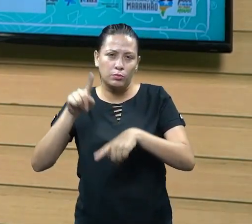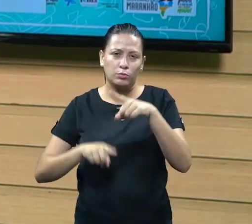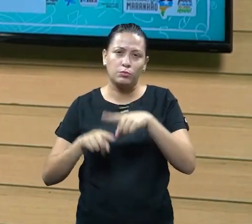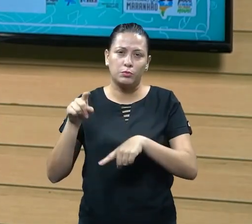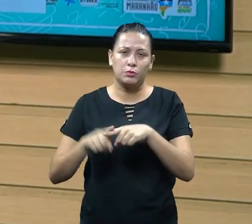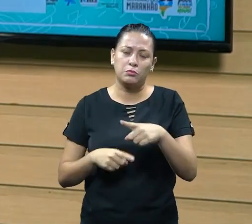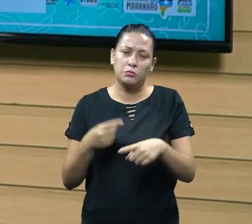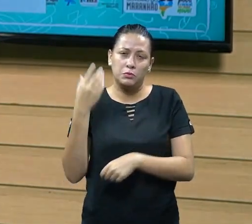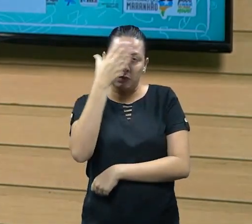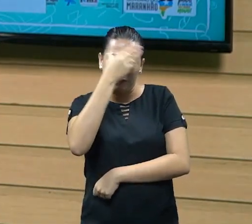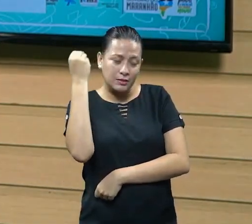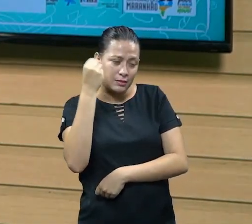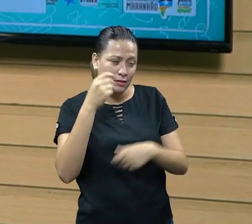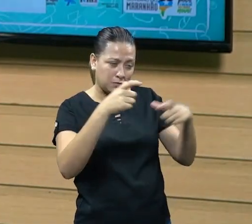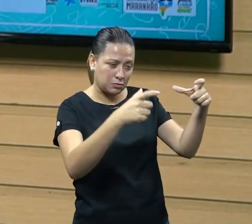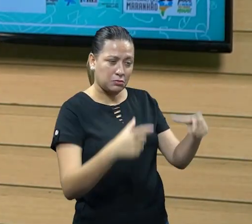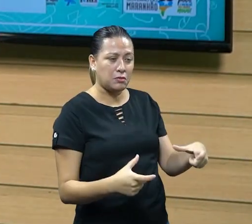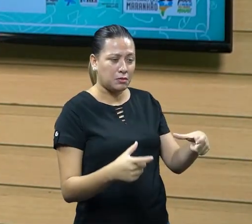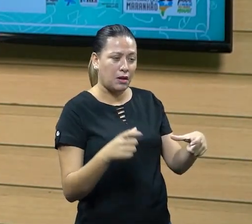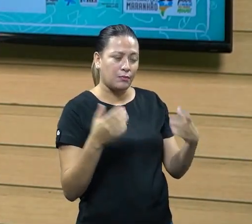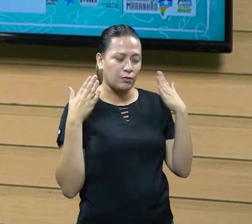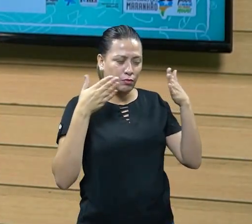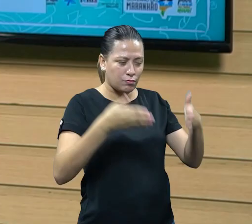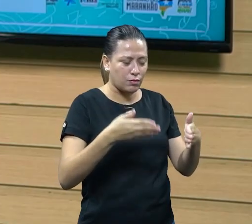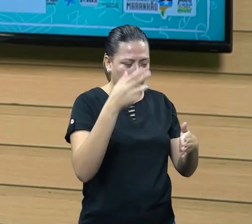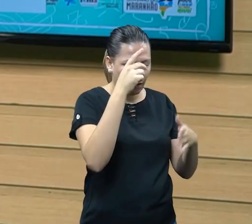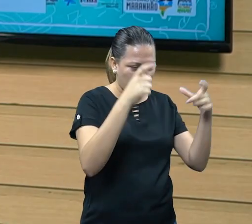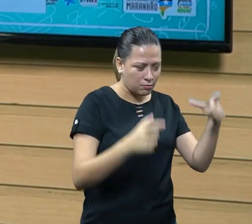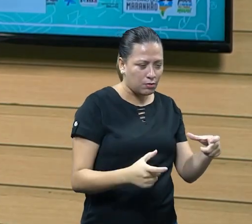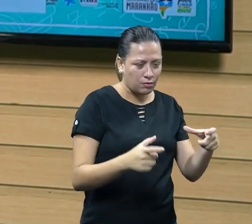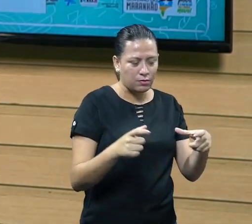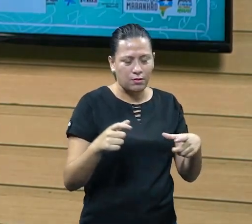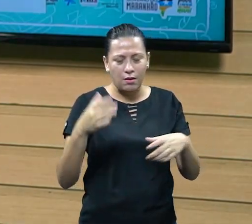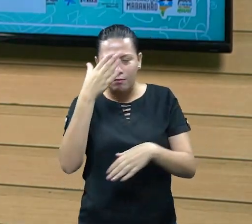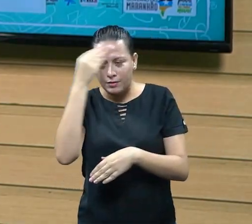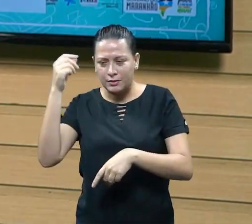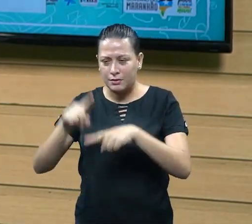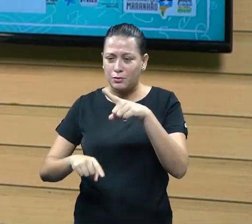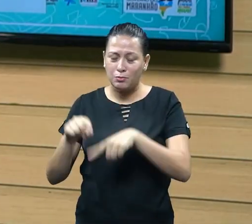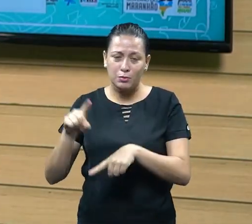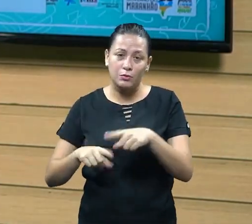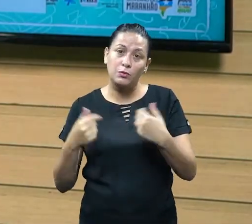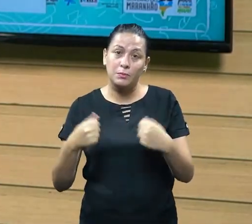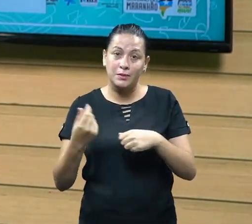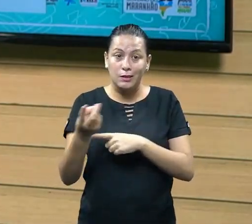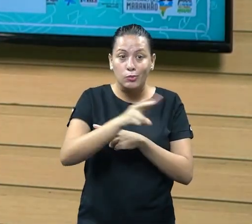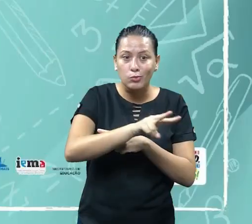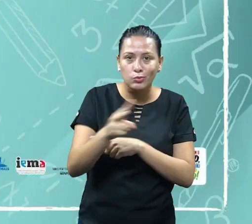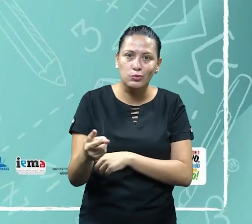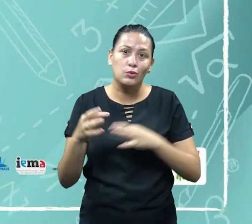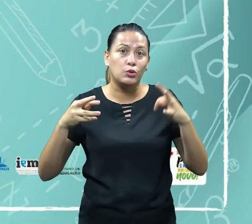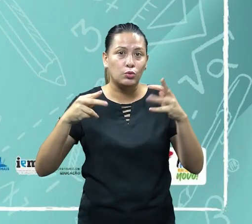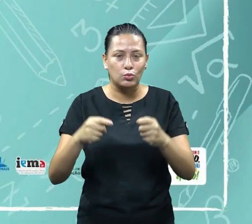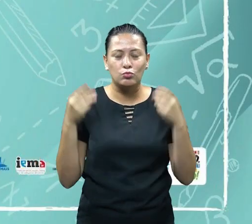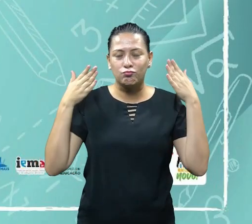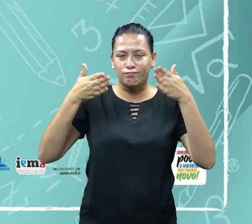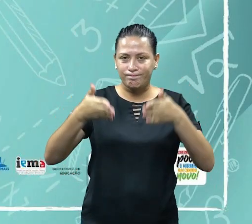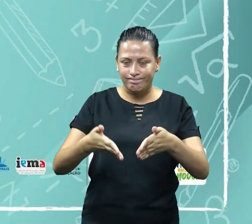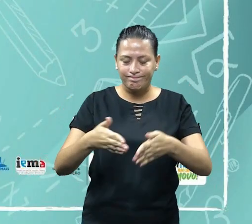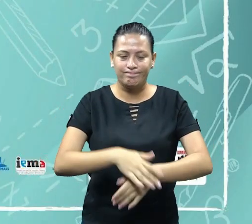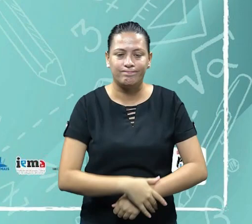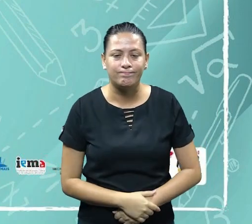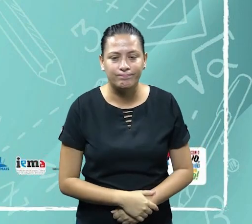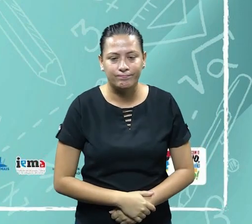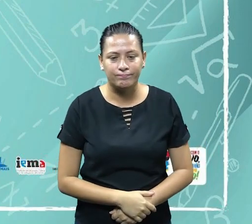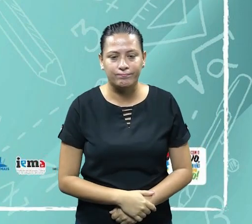da qualidade do espaço físico. Eu vou focar na qualidade do espaço físico e vou esquecer do produto. Não vai adiantar nada. Você tem que focar no todo.